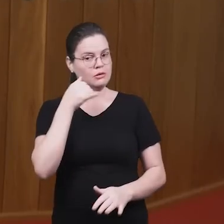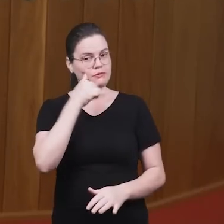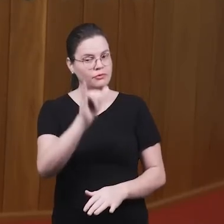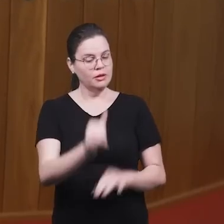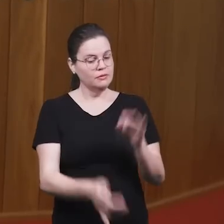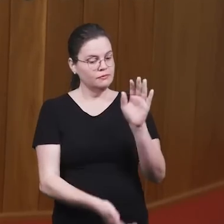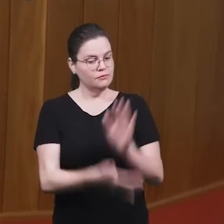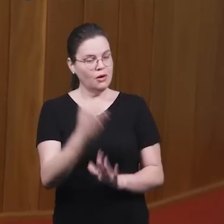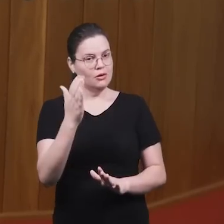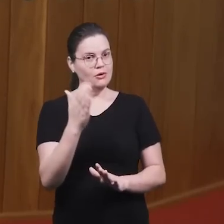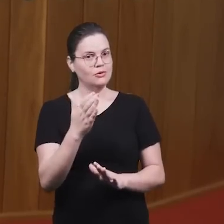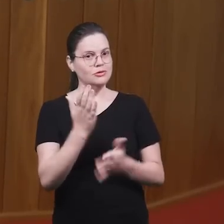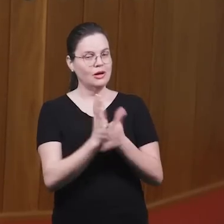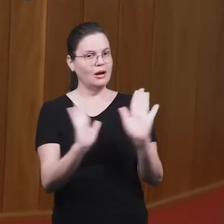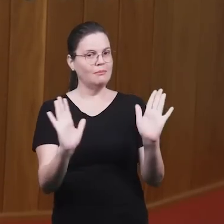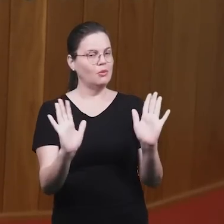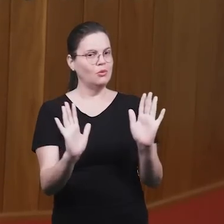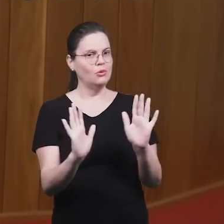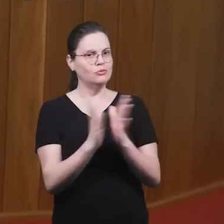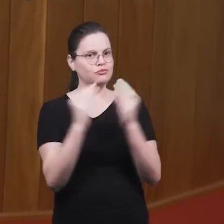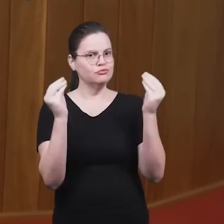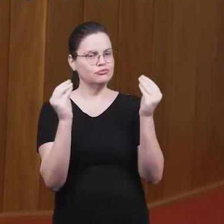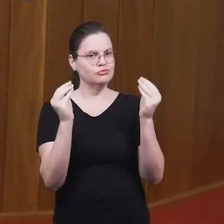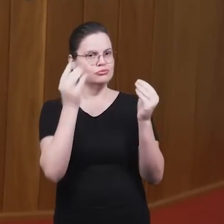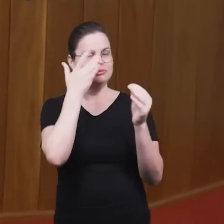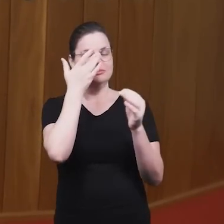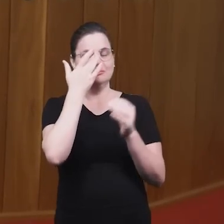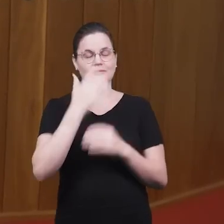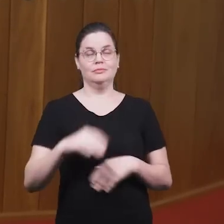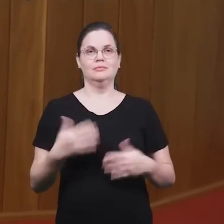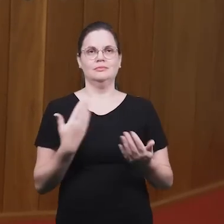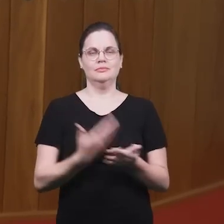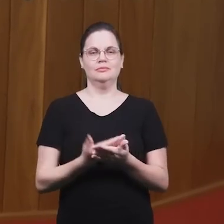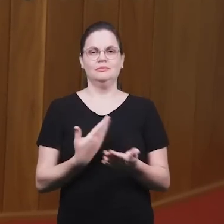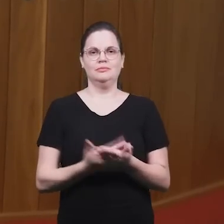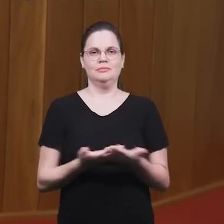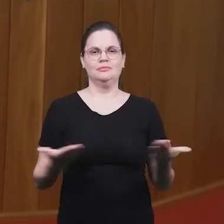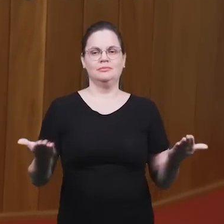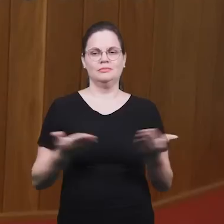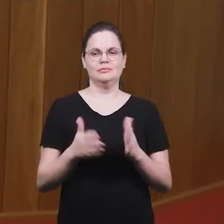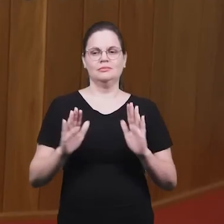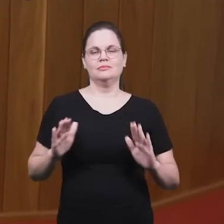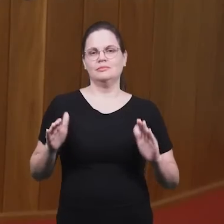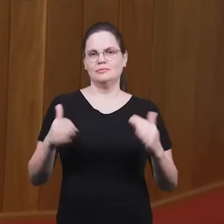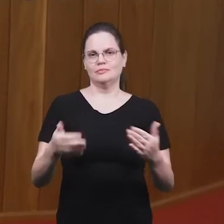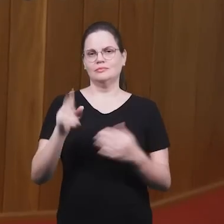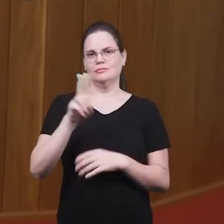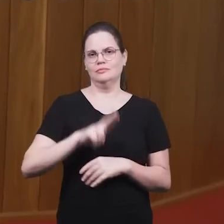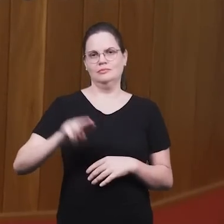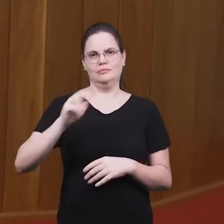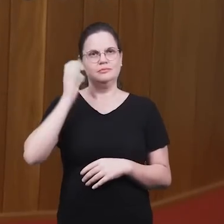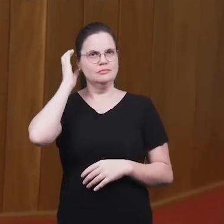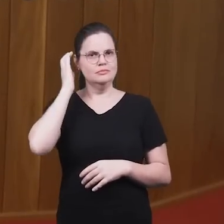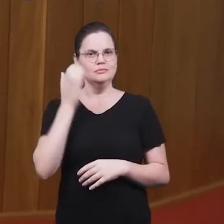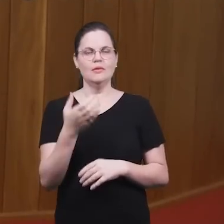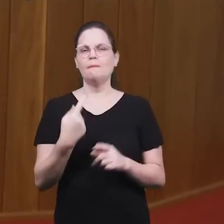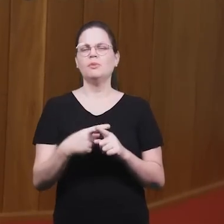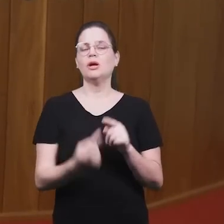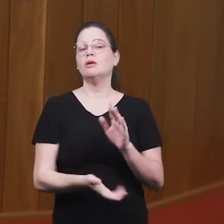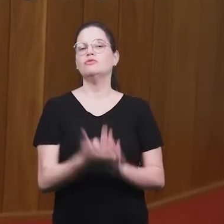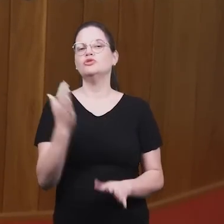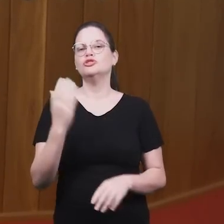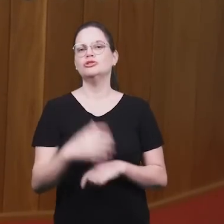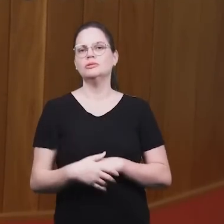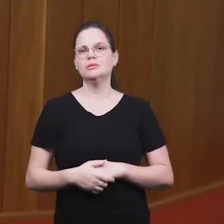fugir dessas coisas. Nessa aula específica, o Senhor quer nos falar do uso do celular, mas é fugir por